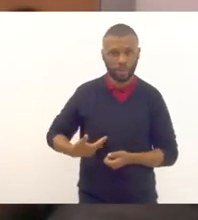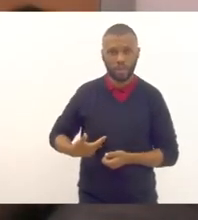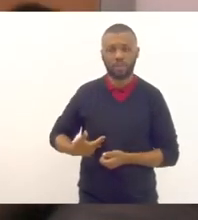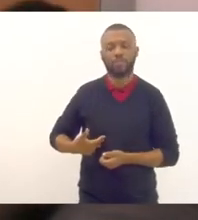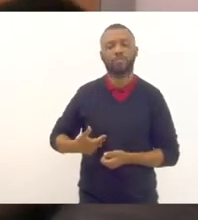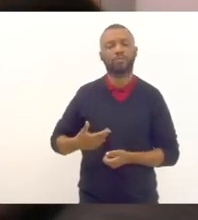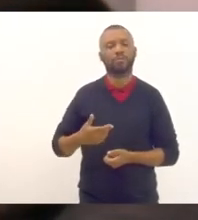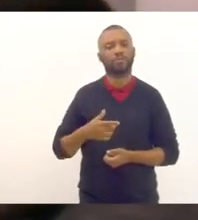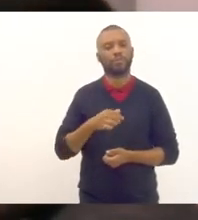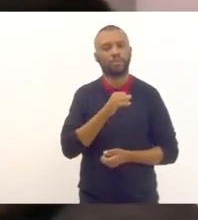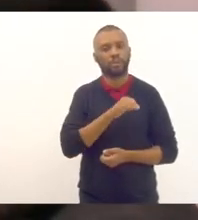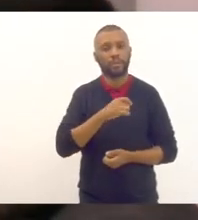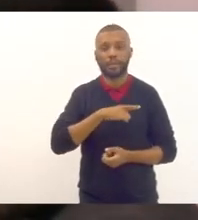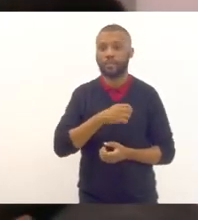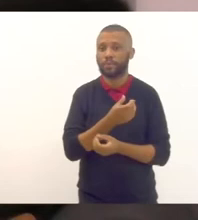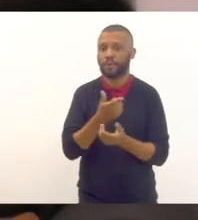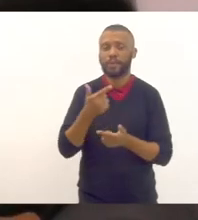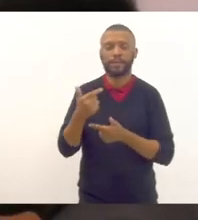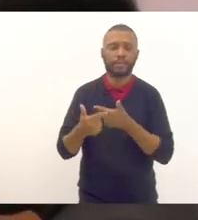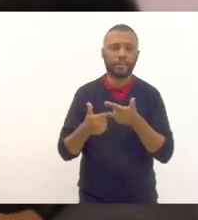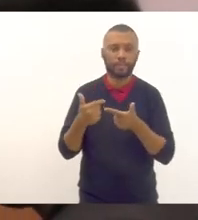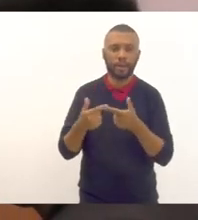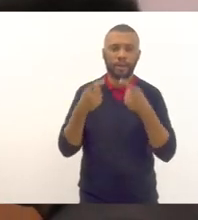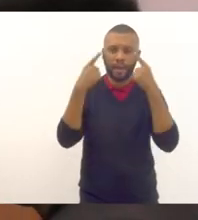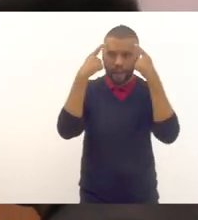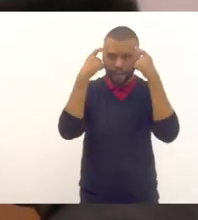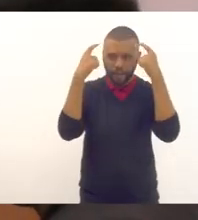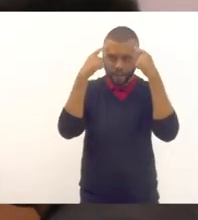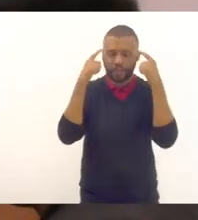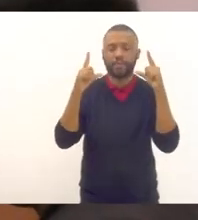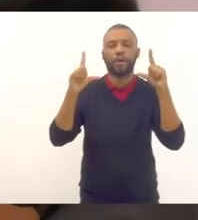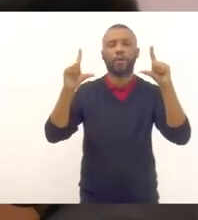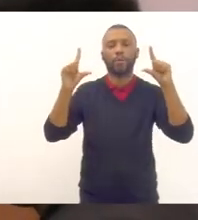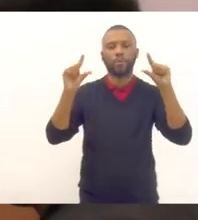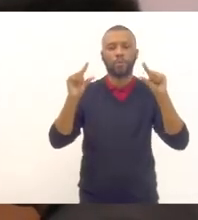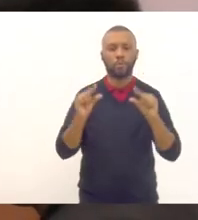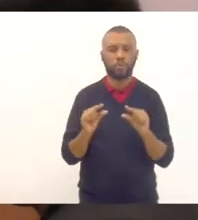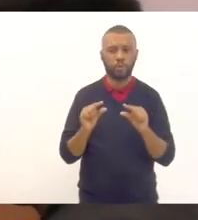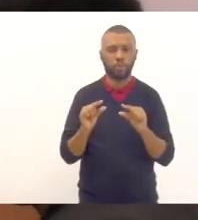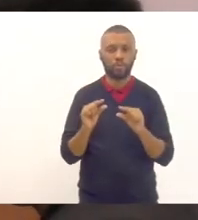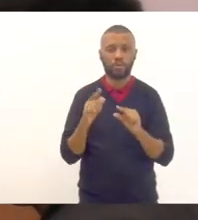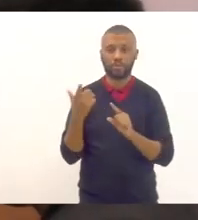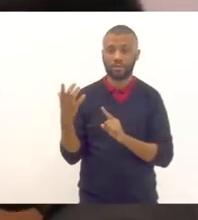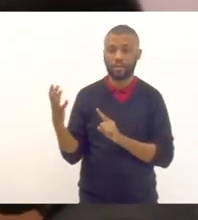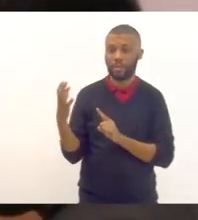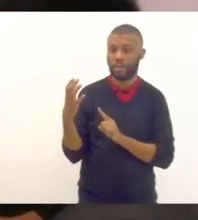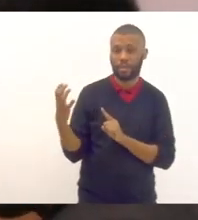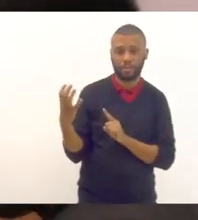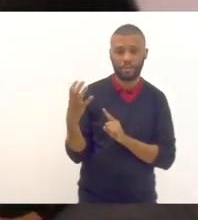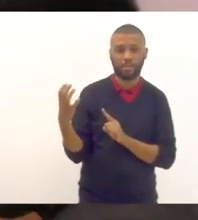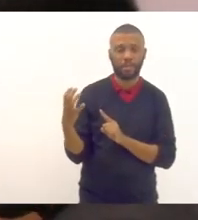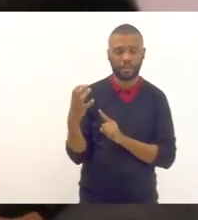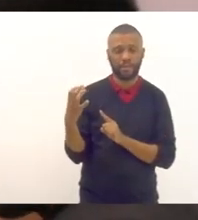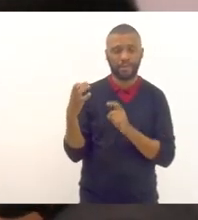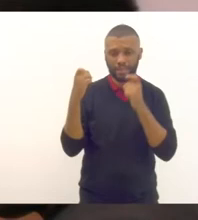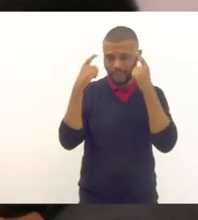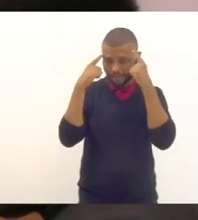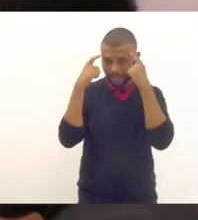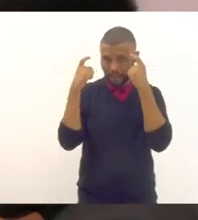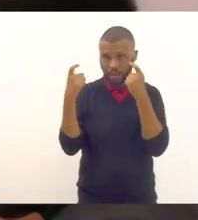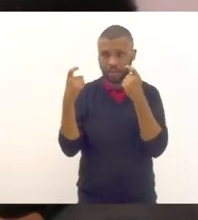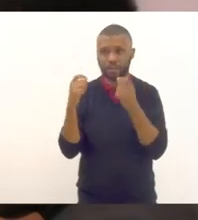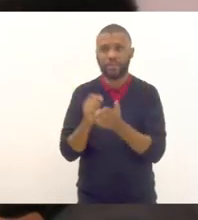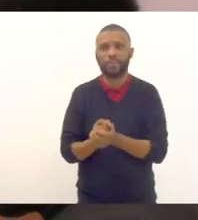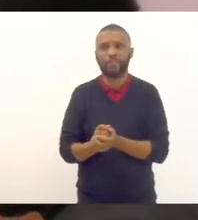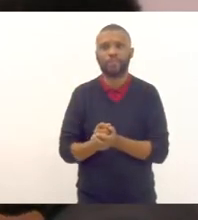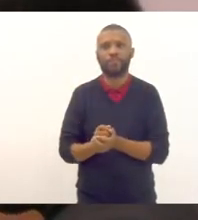cidade que tem muita oferta de emprego, o índice de violência ele fica desse tamanho. Então, o reflexo da violência, eu sempre defendi isso, todo